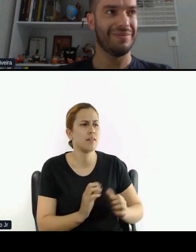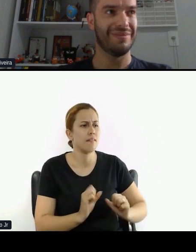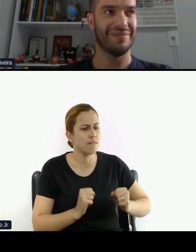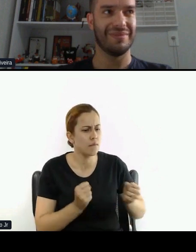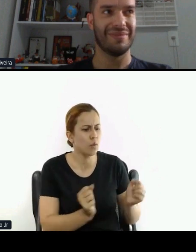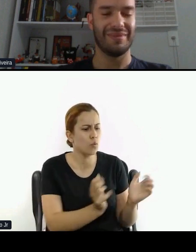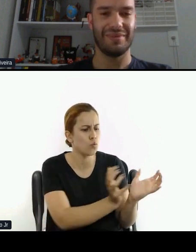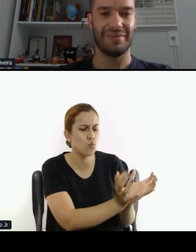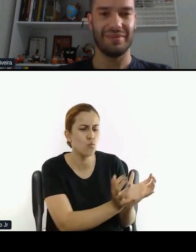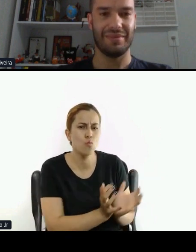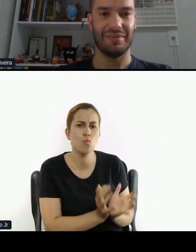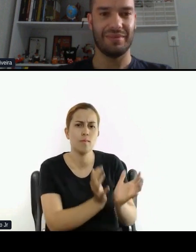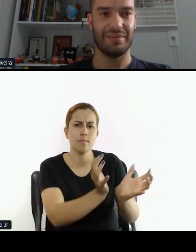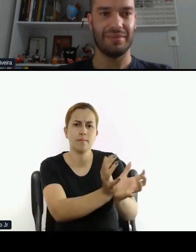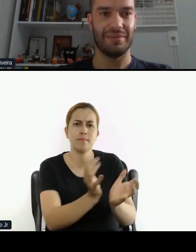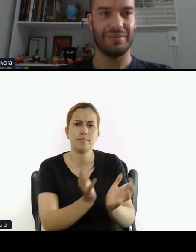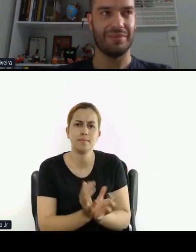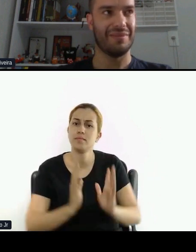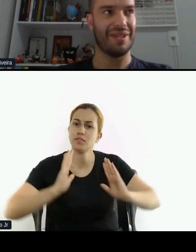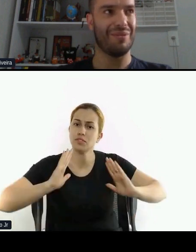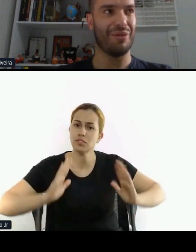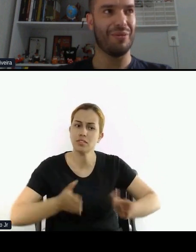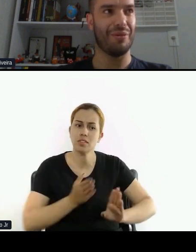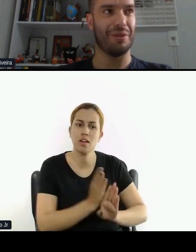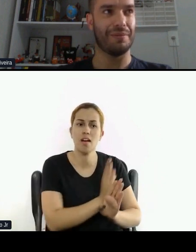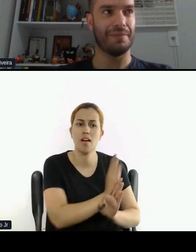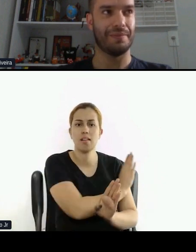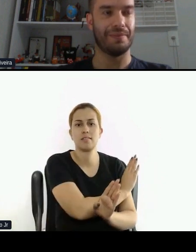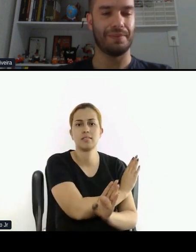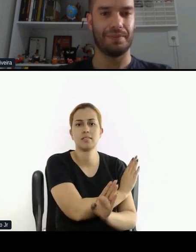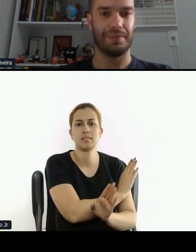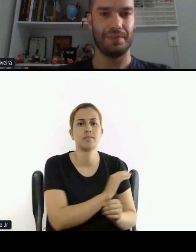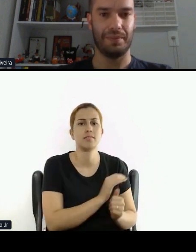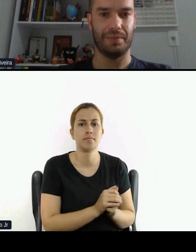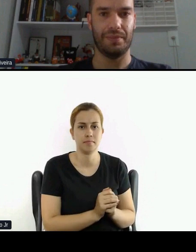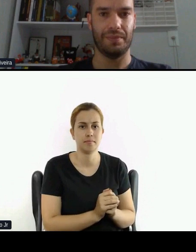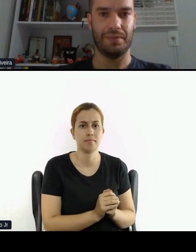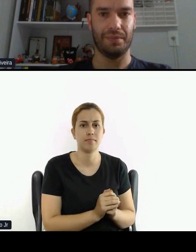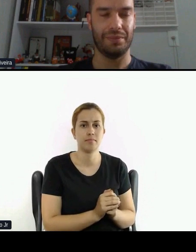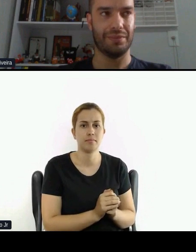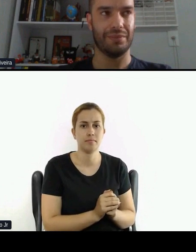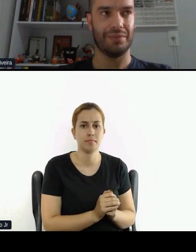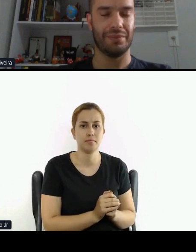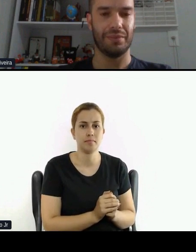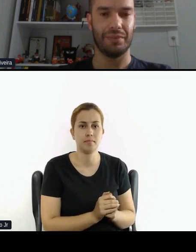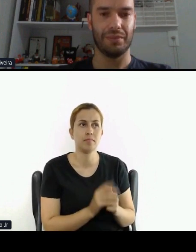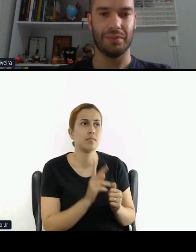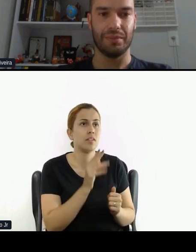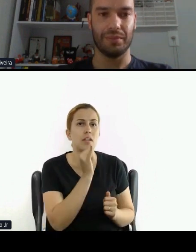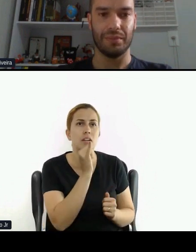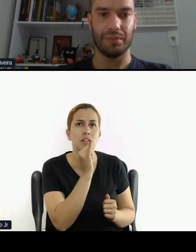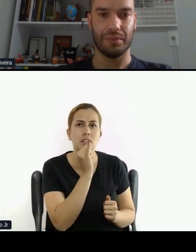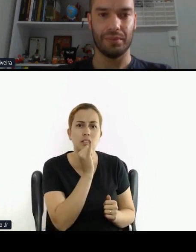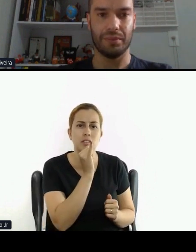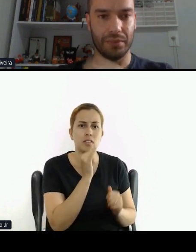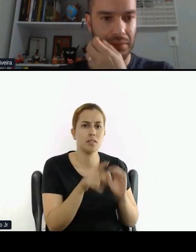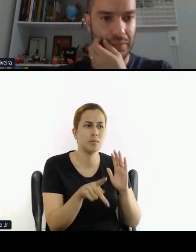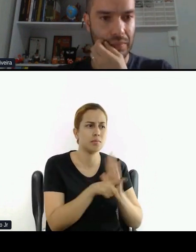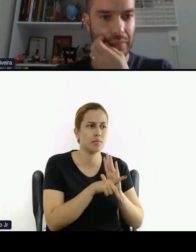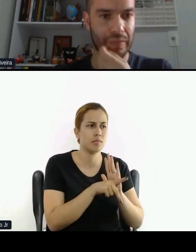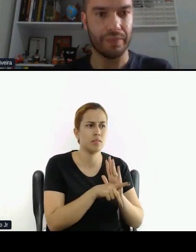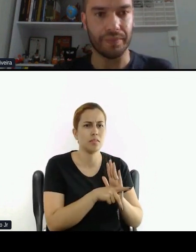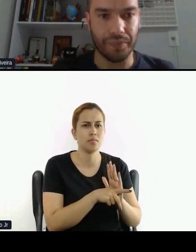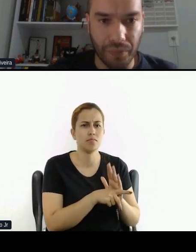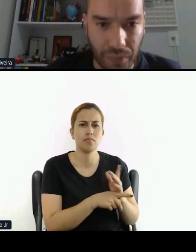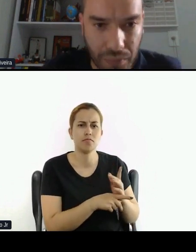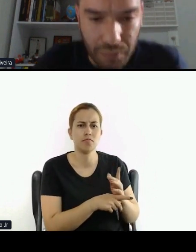grupos que já fizeram antes da própria W3C, como eu dou, por exemplo, o Business Disability Forum,